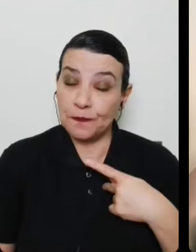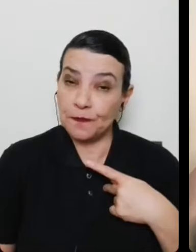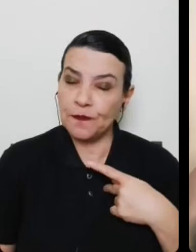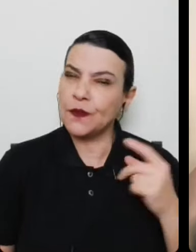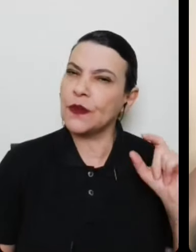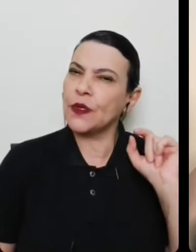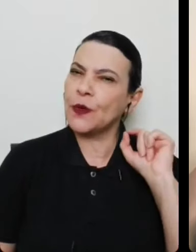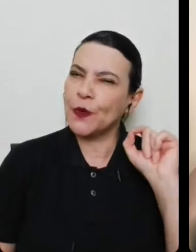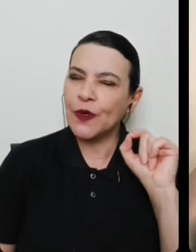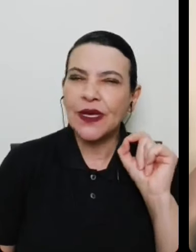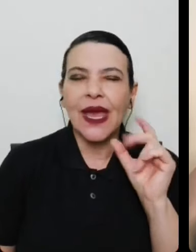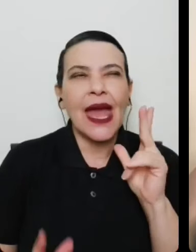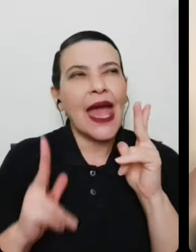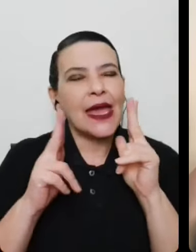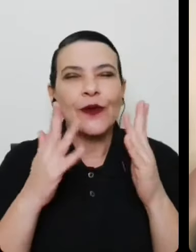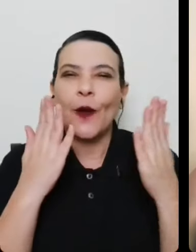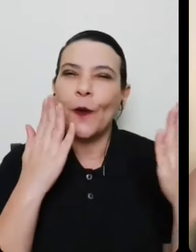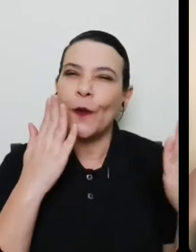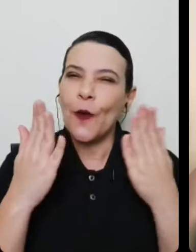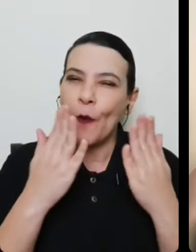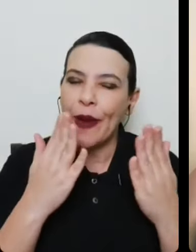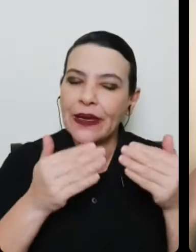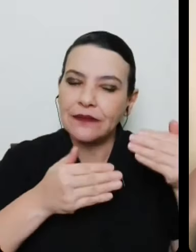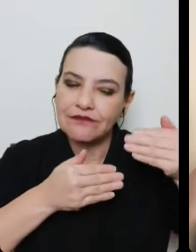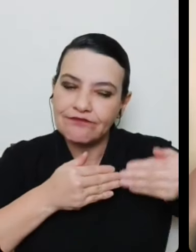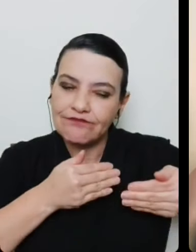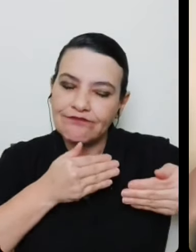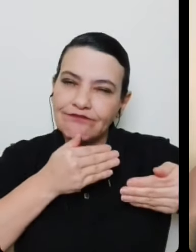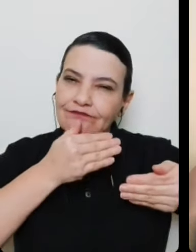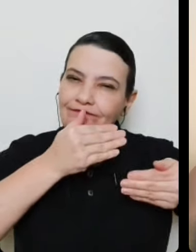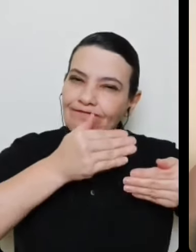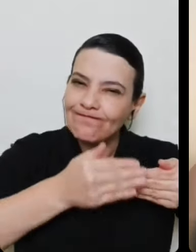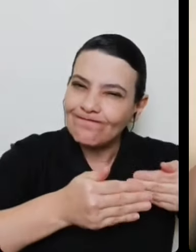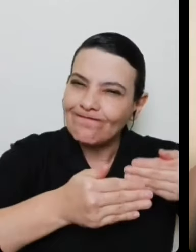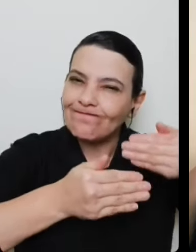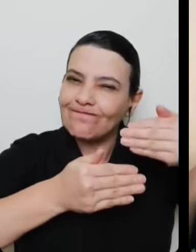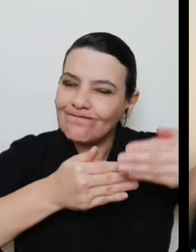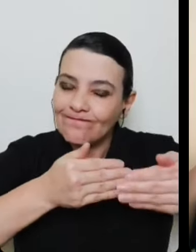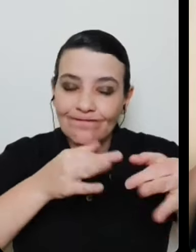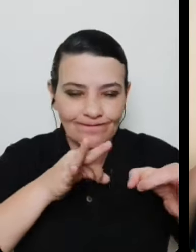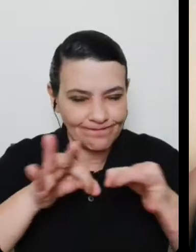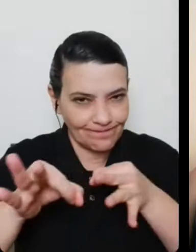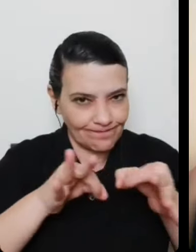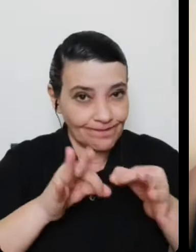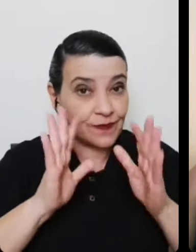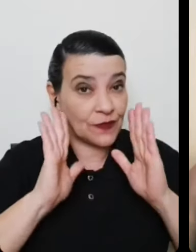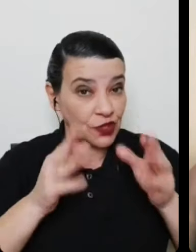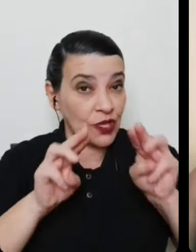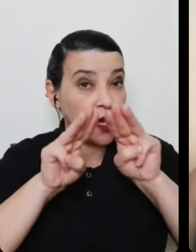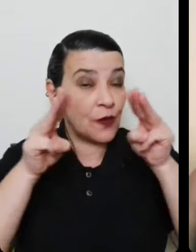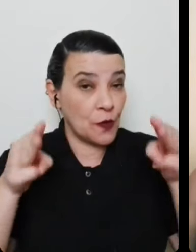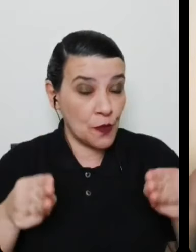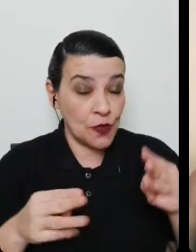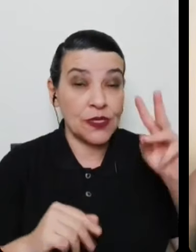é um grãozinho ali, mas eu acho que é assim que a gente constrói. Nós fizemos no Museu Histórico